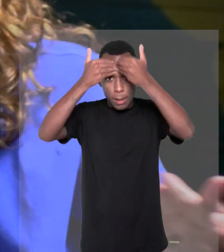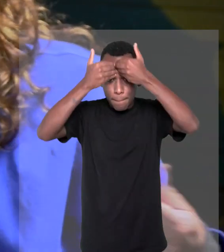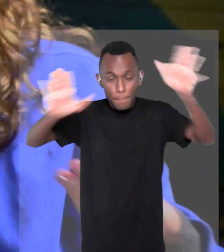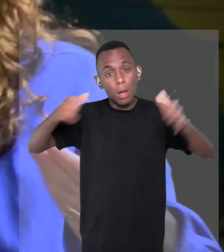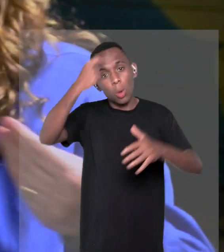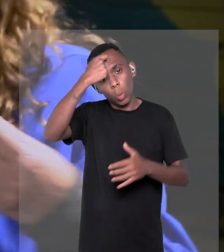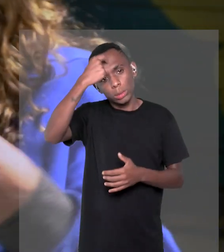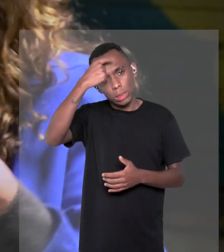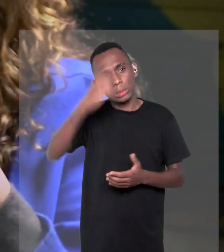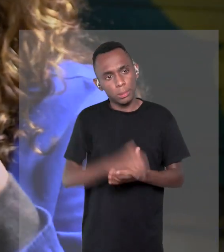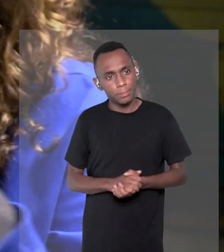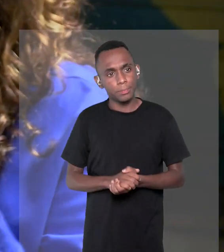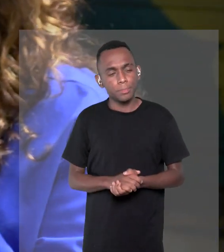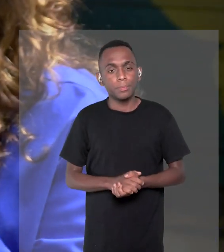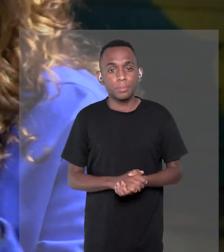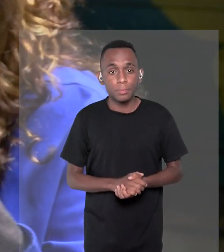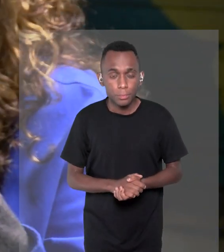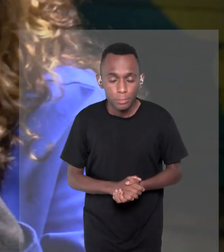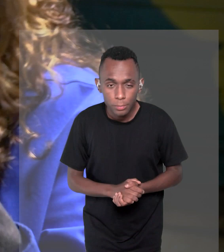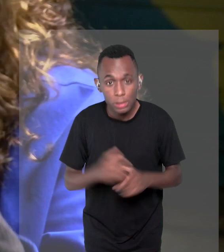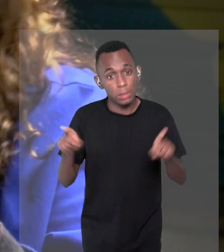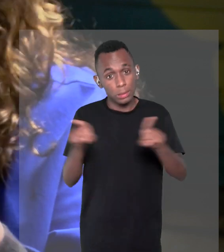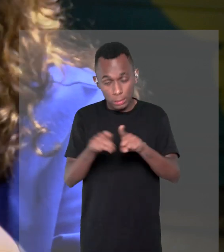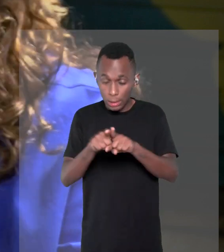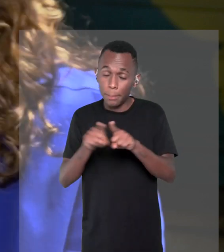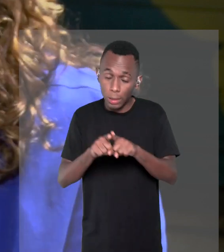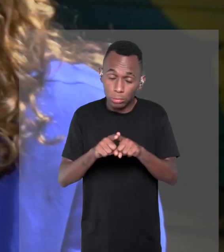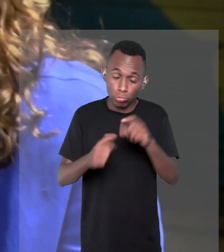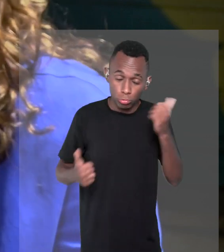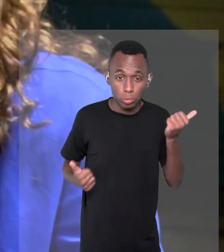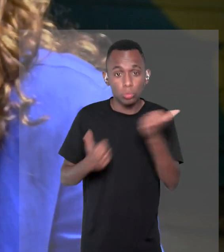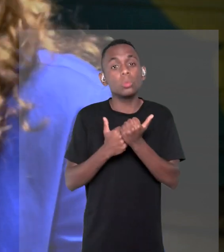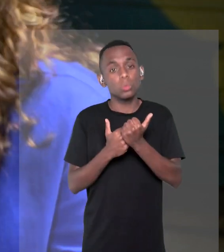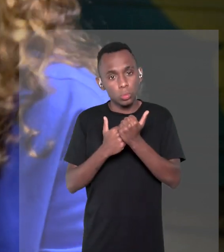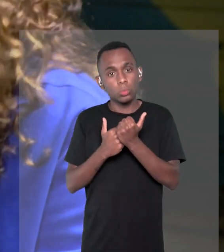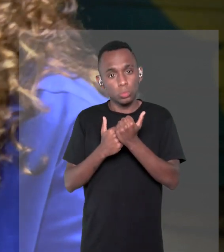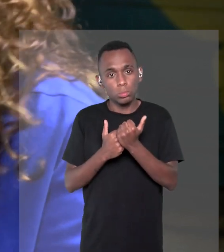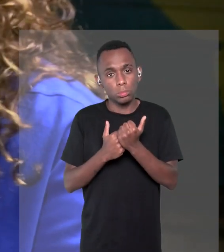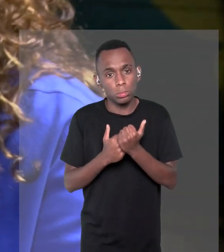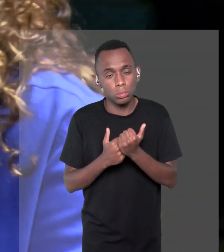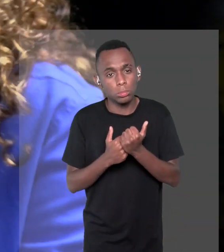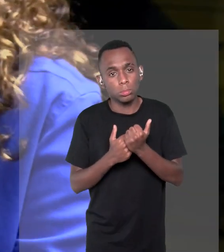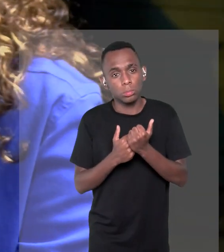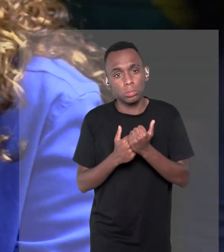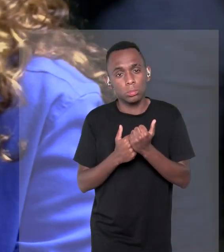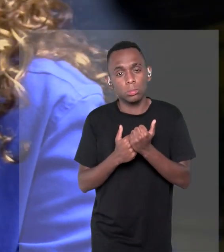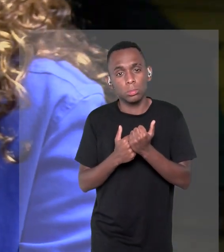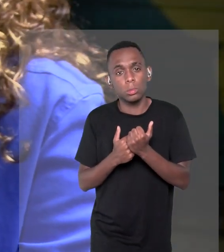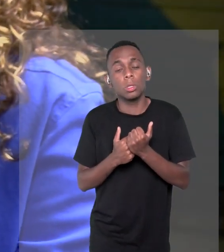a sensibilidade com as questões da diversidade. Eu tenho uma agência